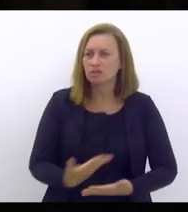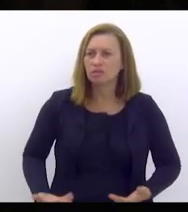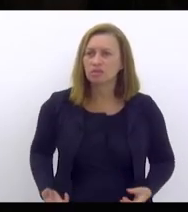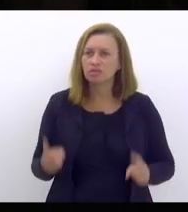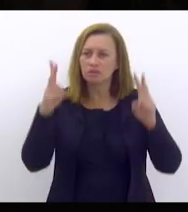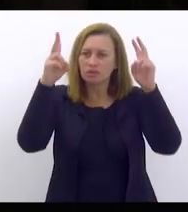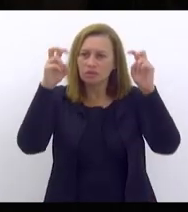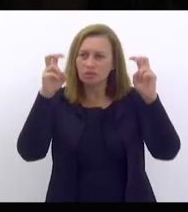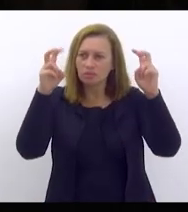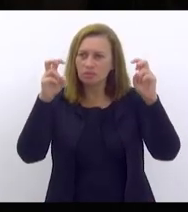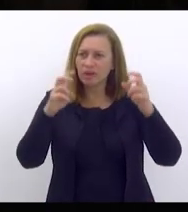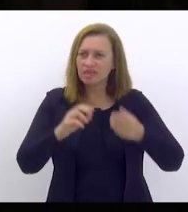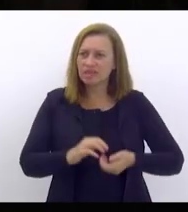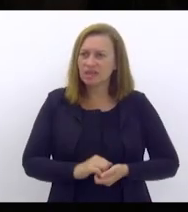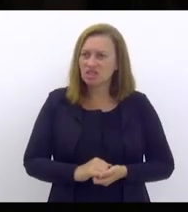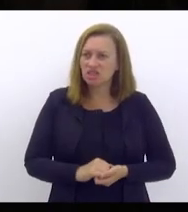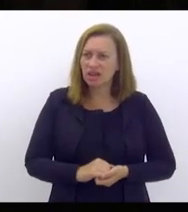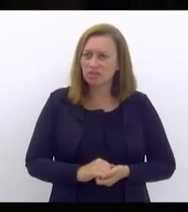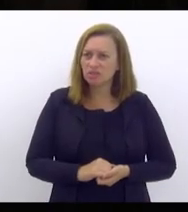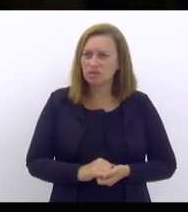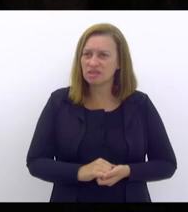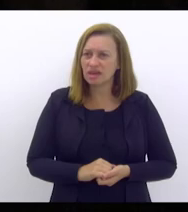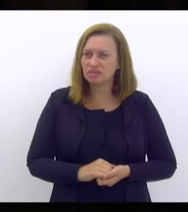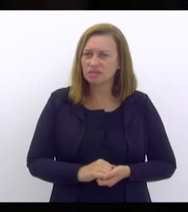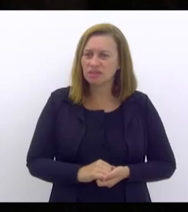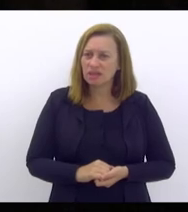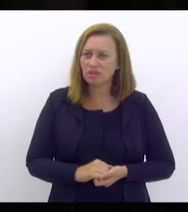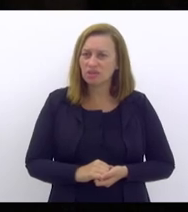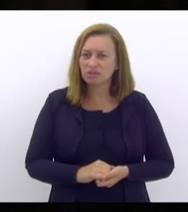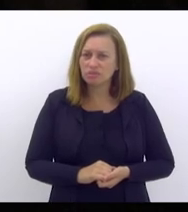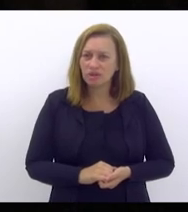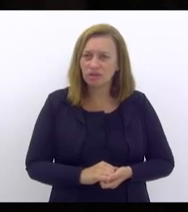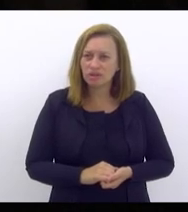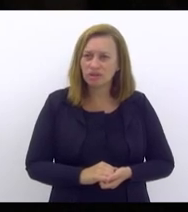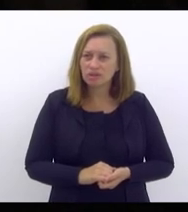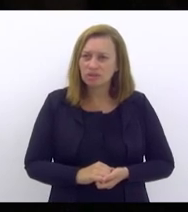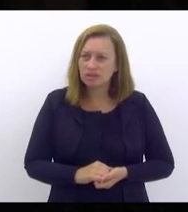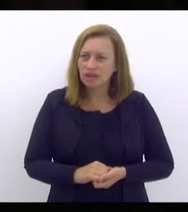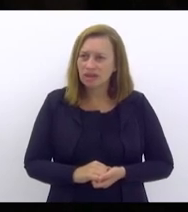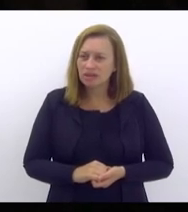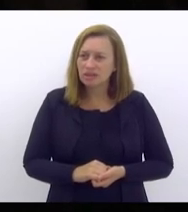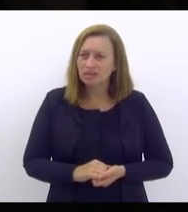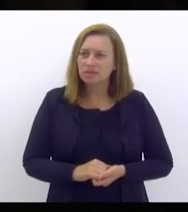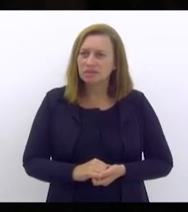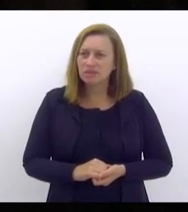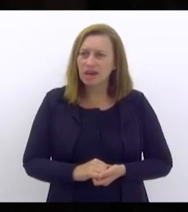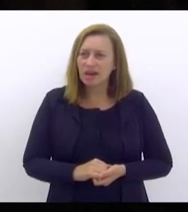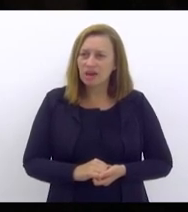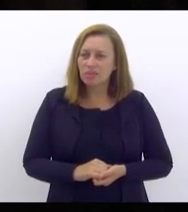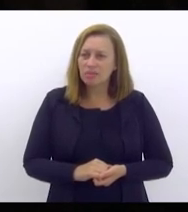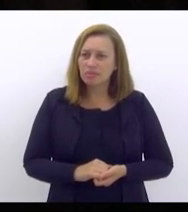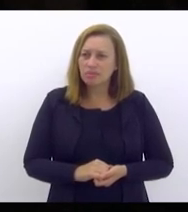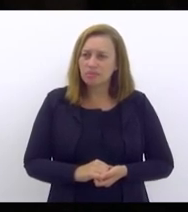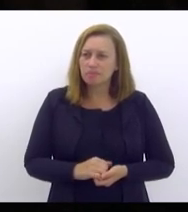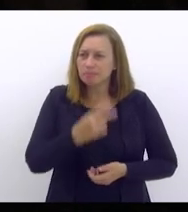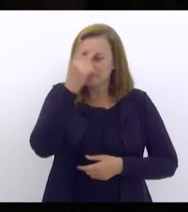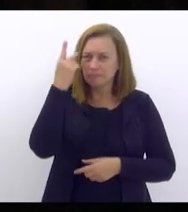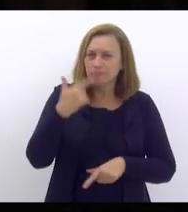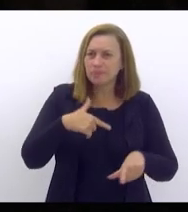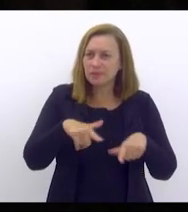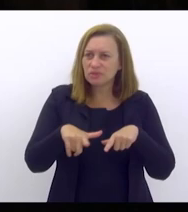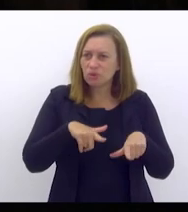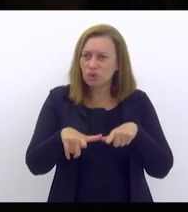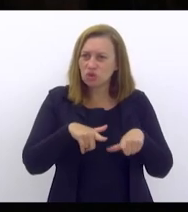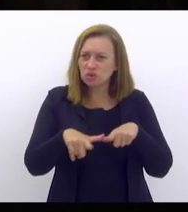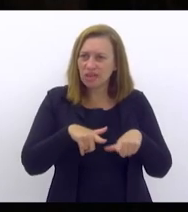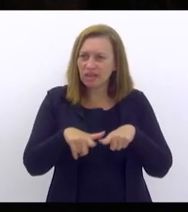tema. A audiência pública essa provocada justamente por esse conjunto de trabalhadoras e trabalhadores que tinha uma